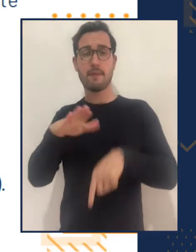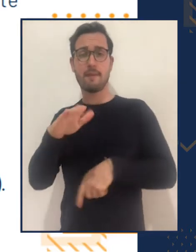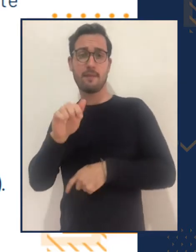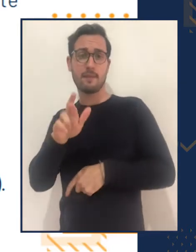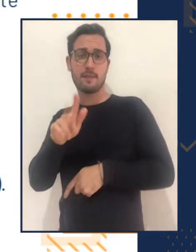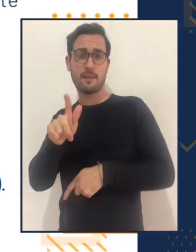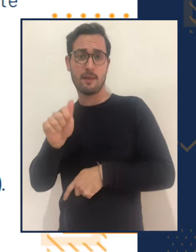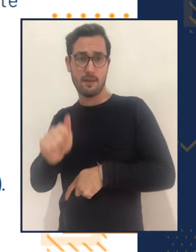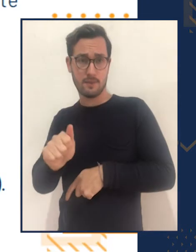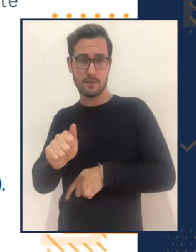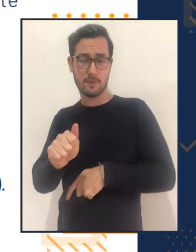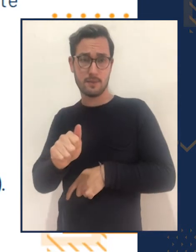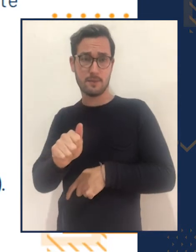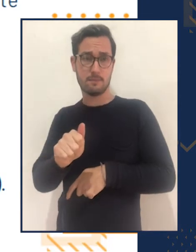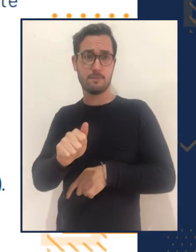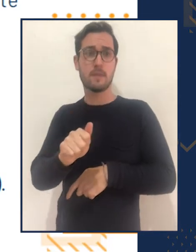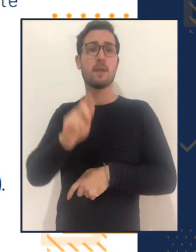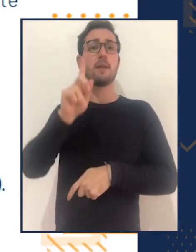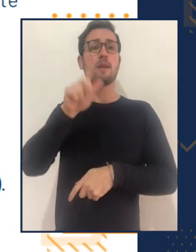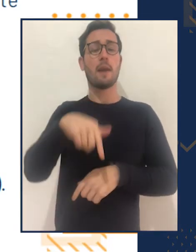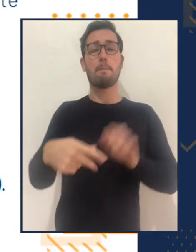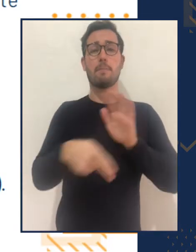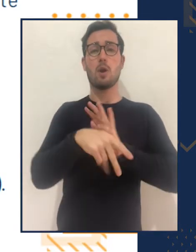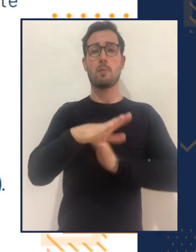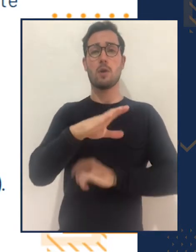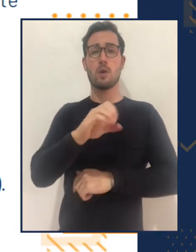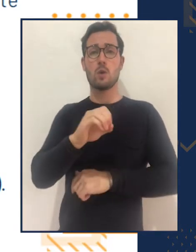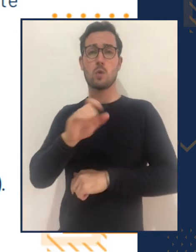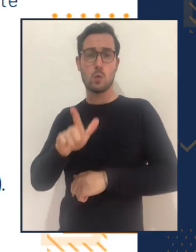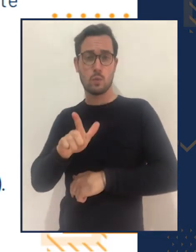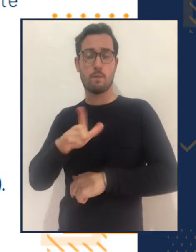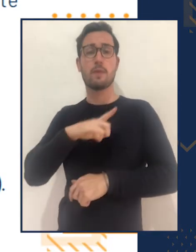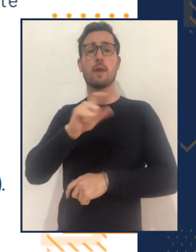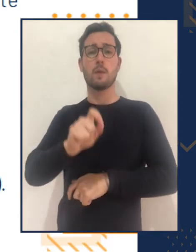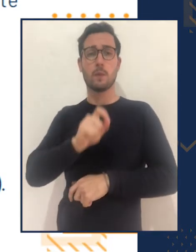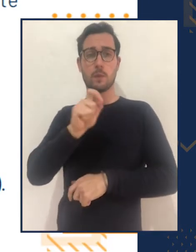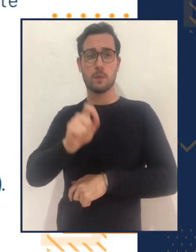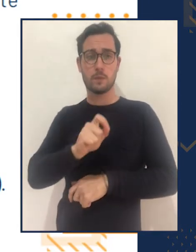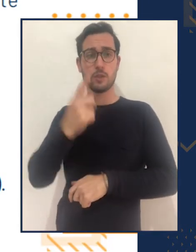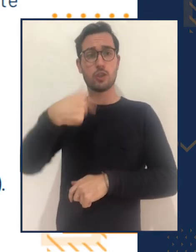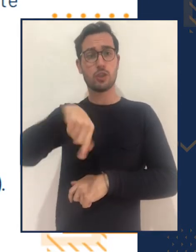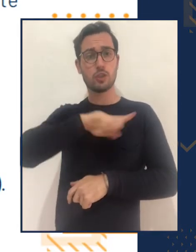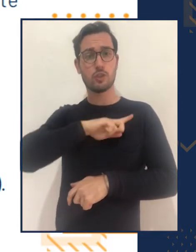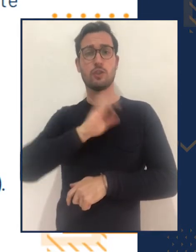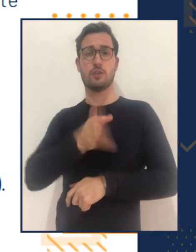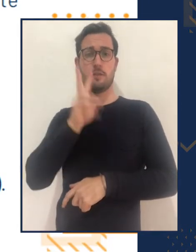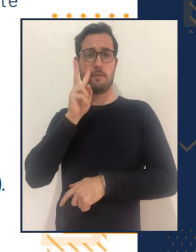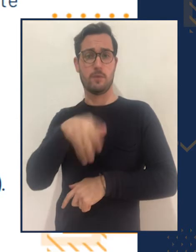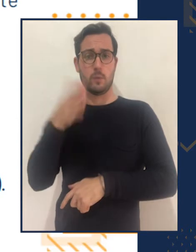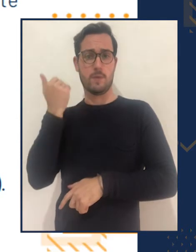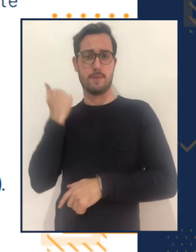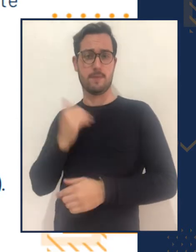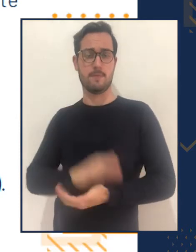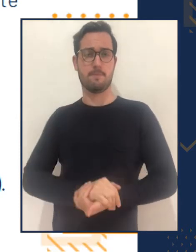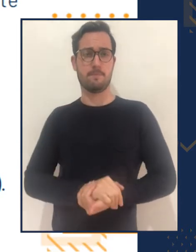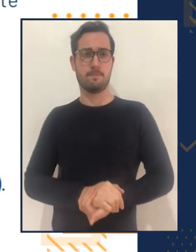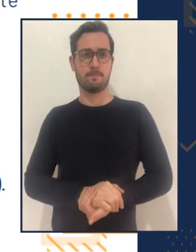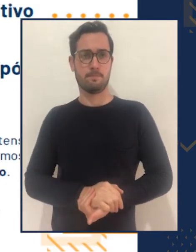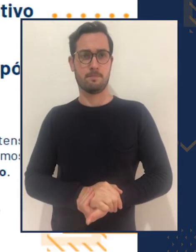variação de tempo. Então essa carga é dada em Coulomb e o tempo é dado em segundos e a corrente é dada em amperes, como a gente já tinha visto